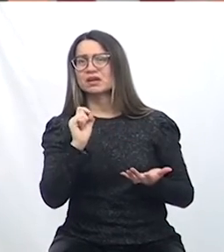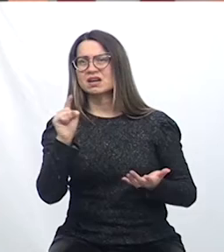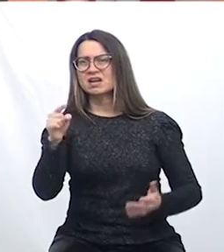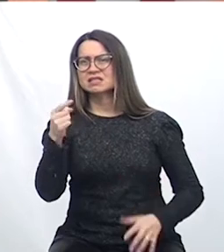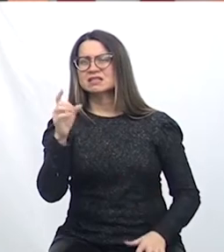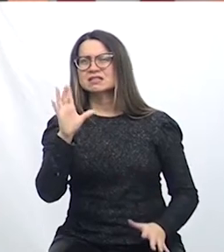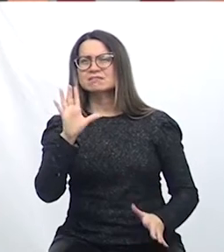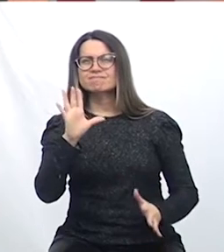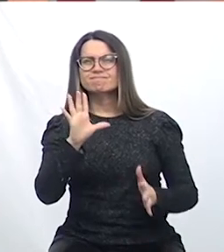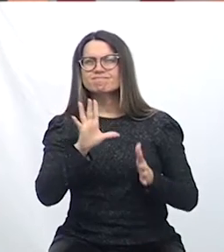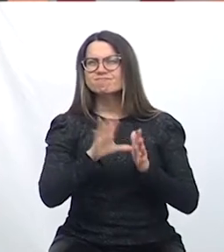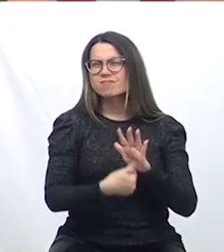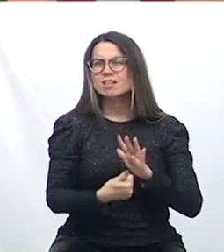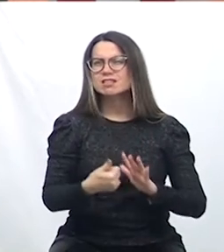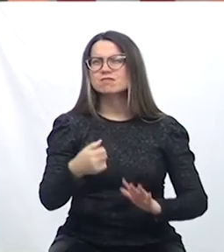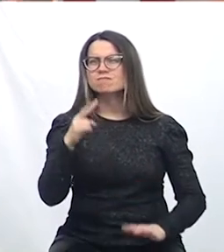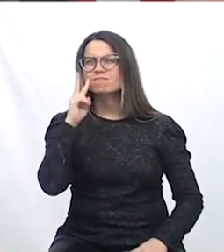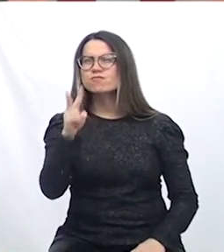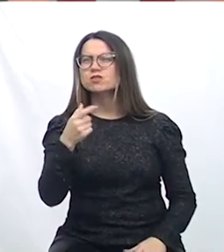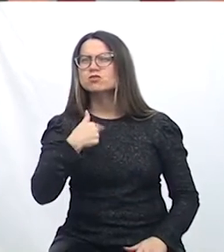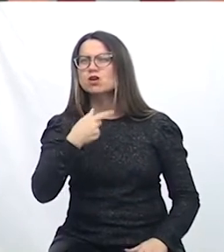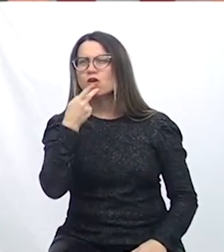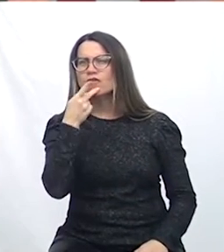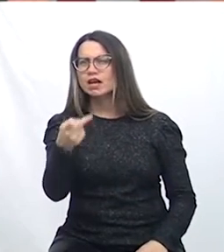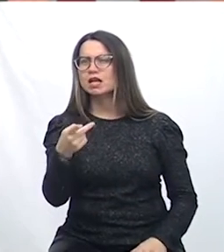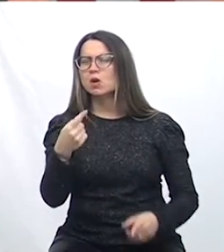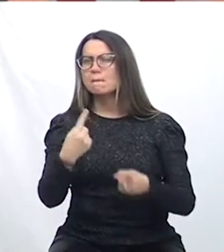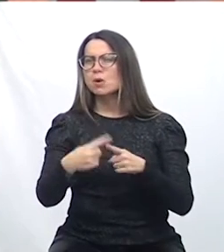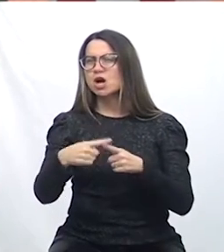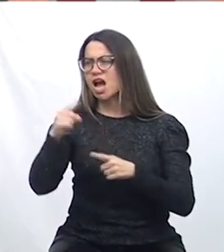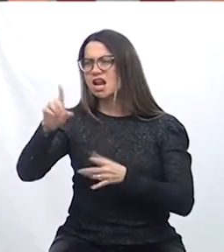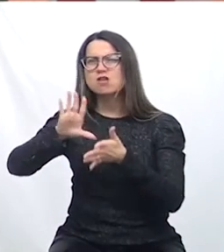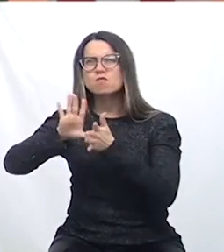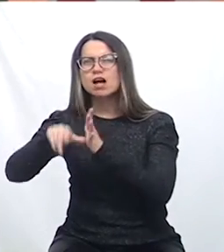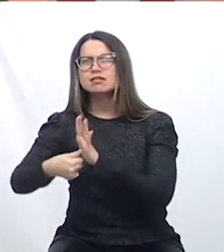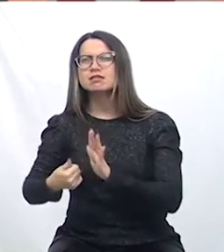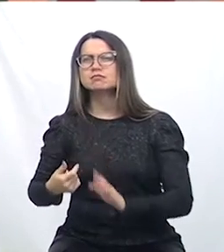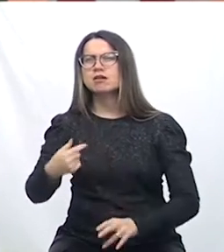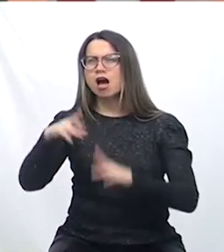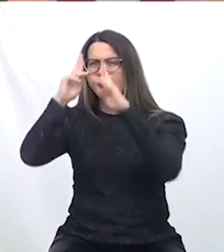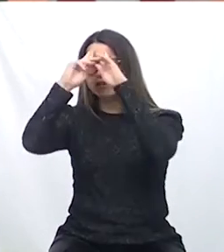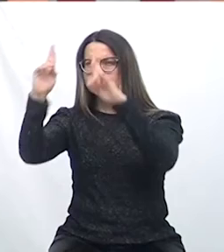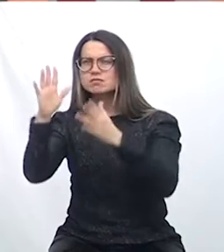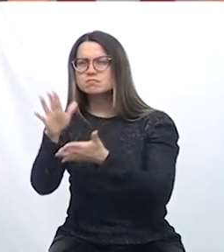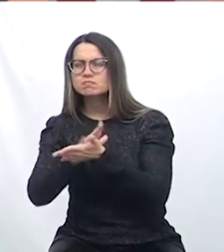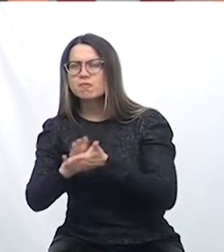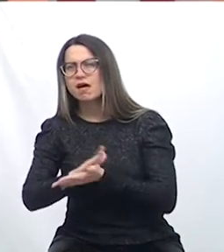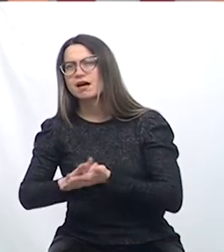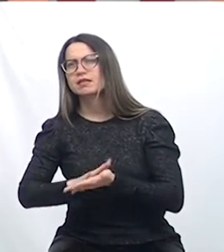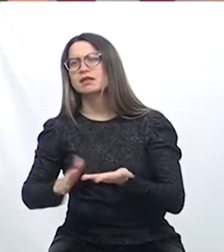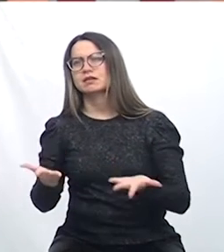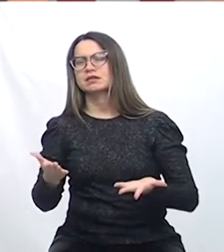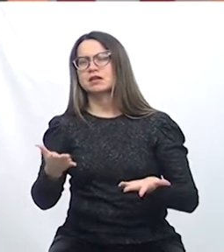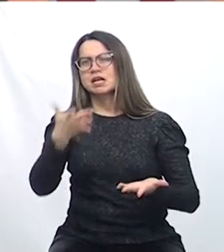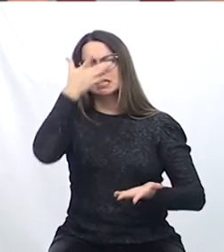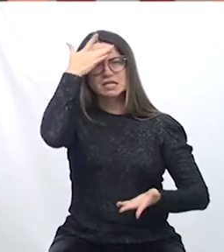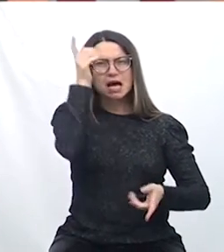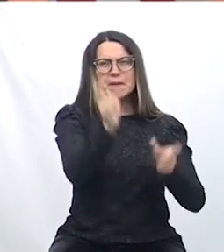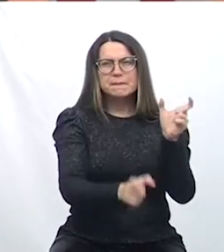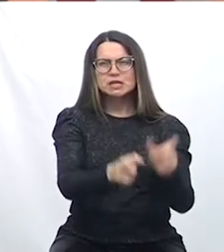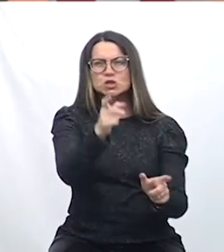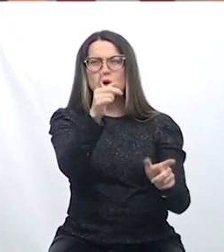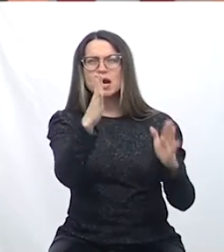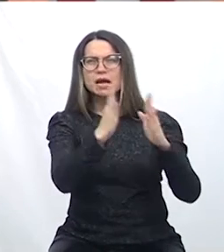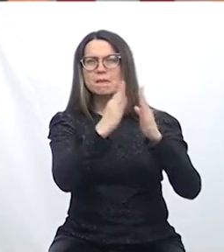bandido ouvisse a minha fala, porque ele é um bandido. Não merece o nosso respeito, não merece o respeito do cidadão brasileiro